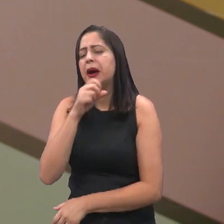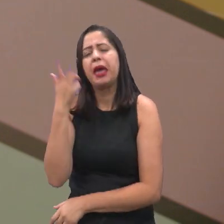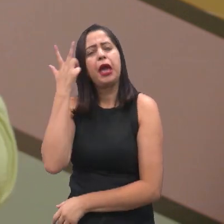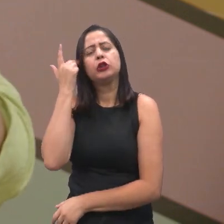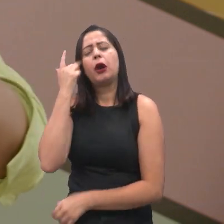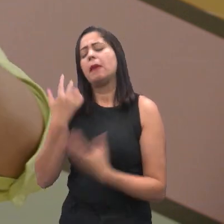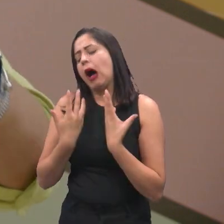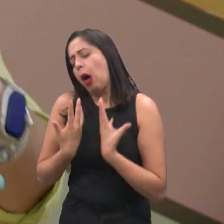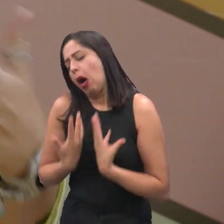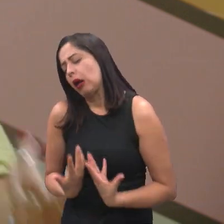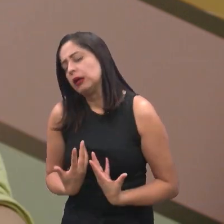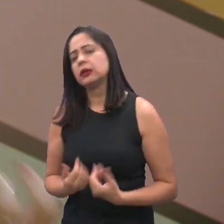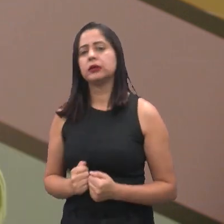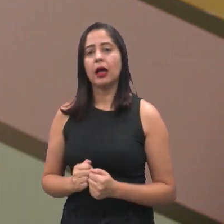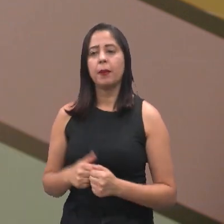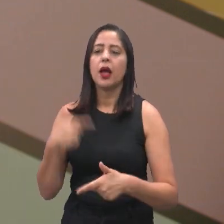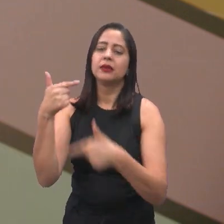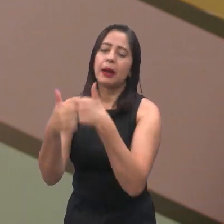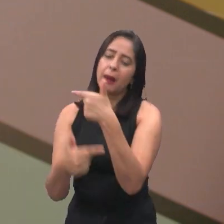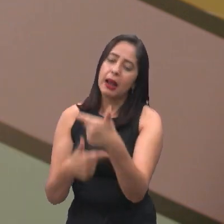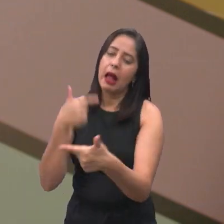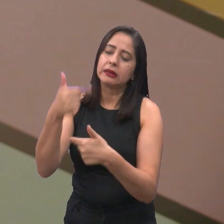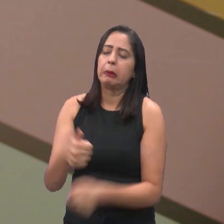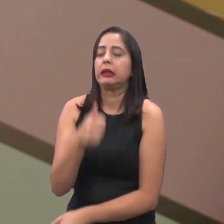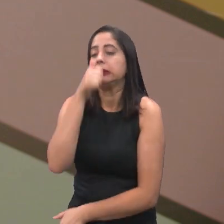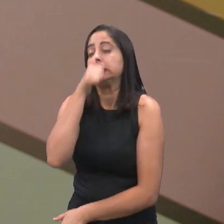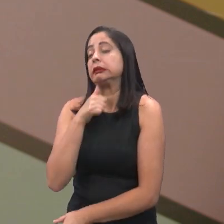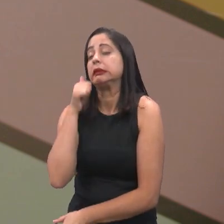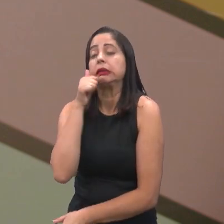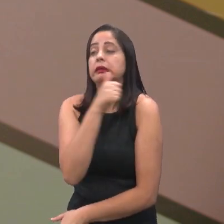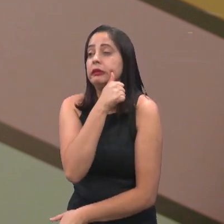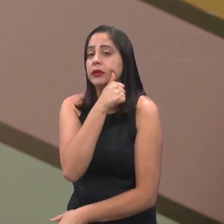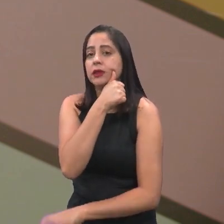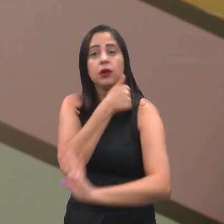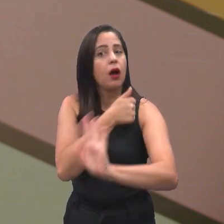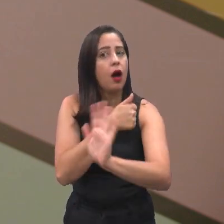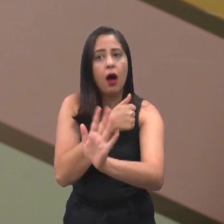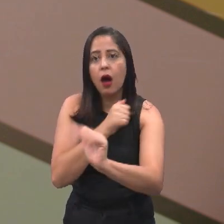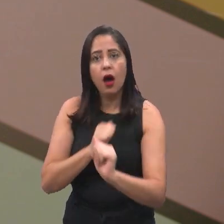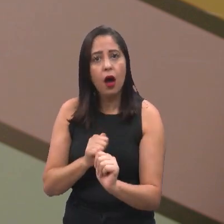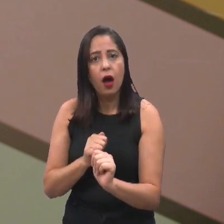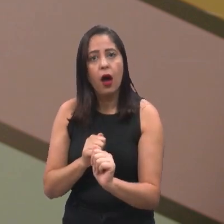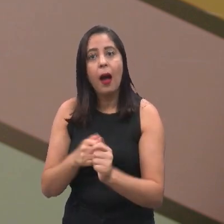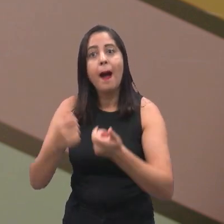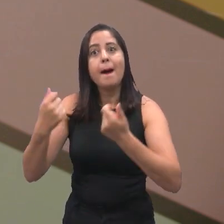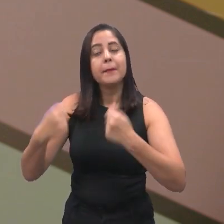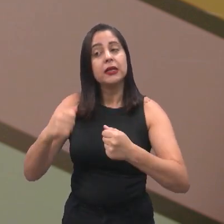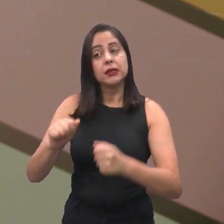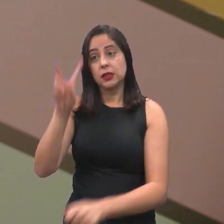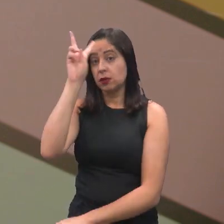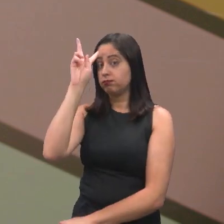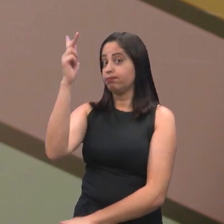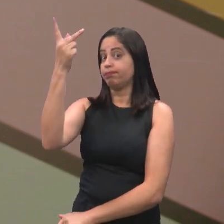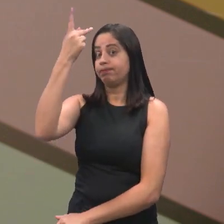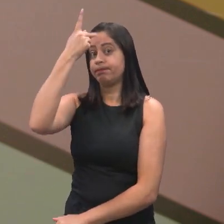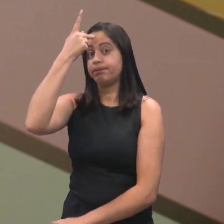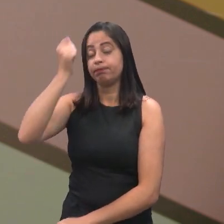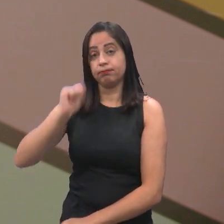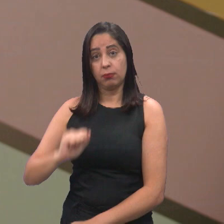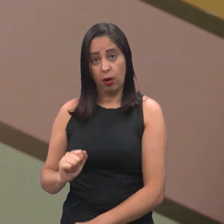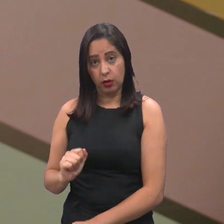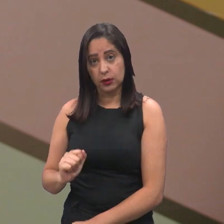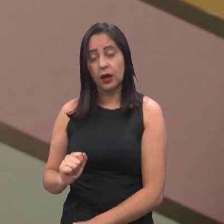mesmo. Trabalhar é um sacrifício, mas não é. A gente precisa revisitar esses conceitos, esses lugares